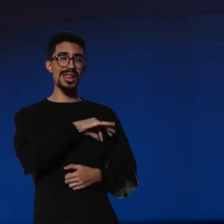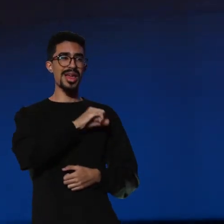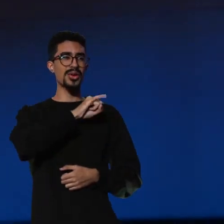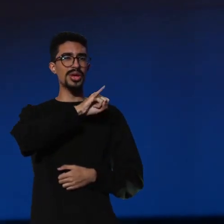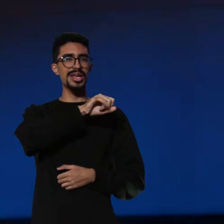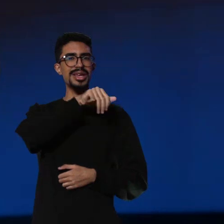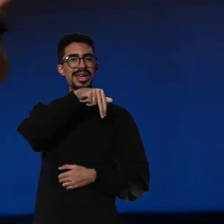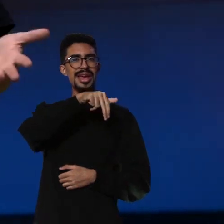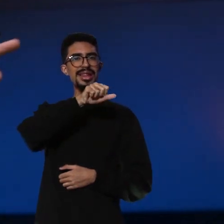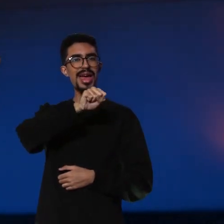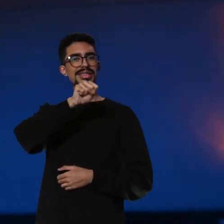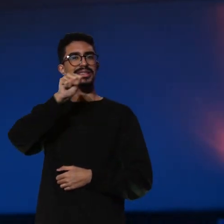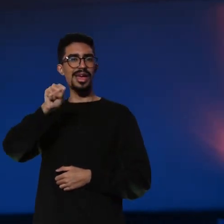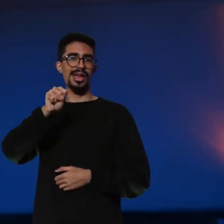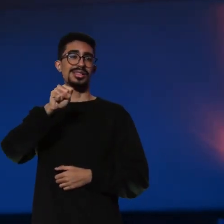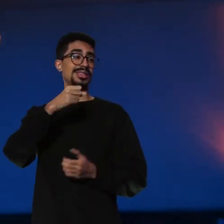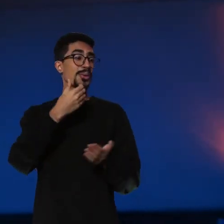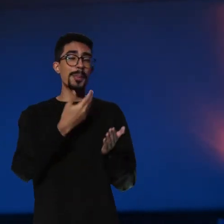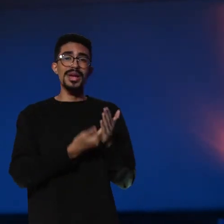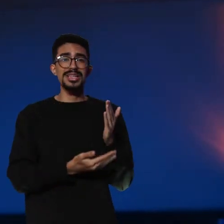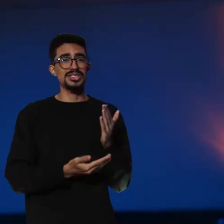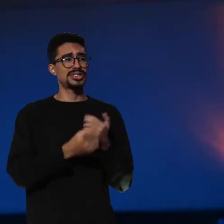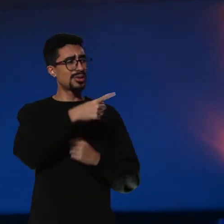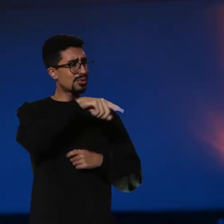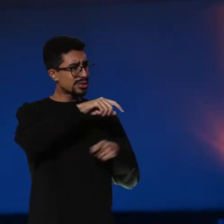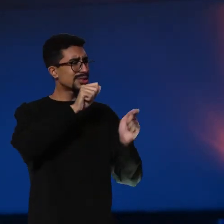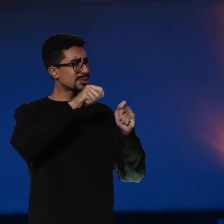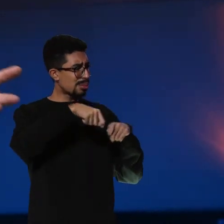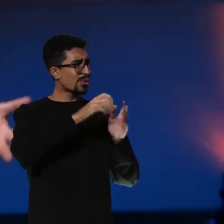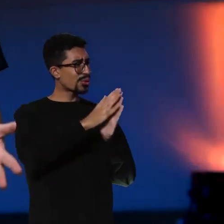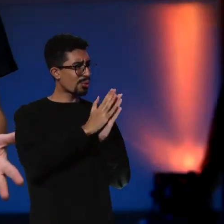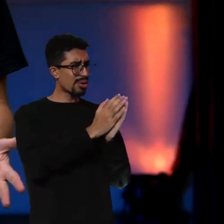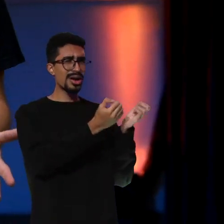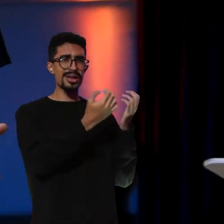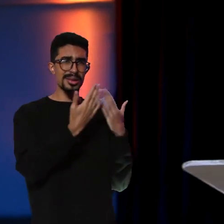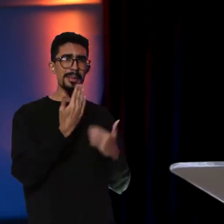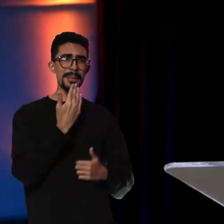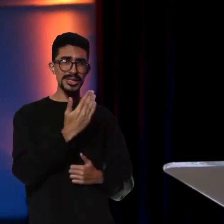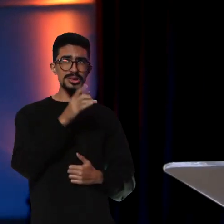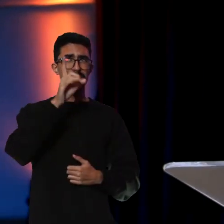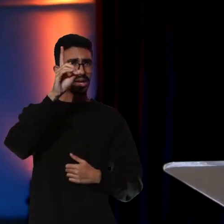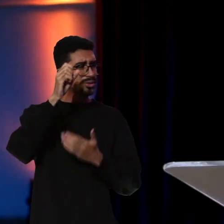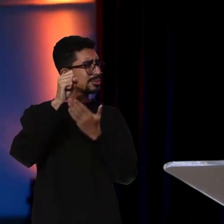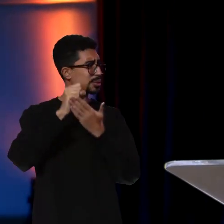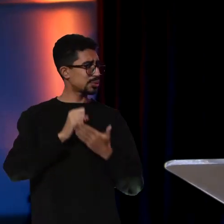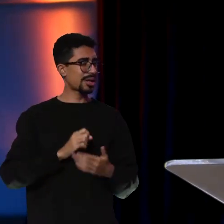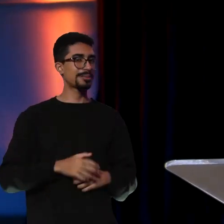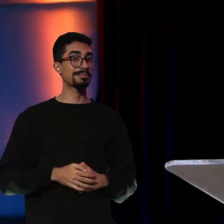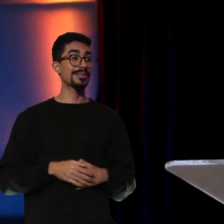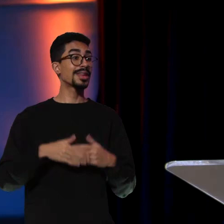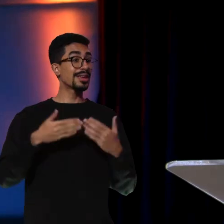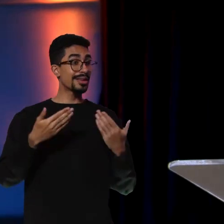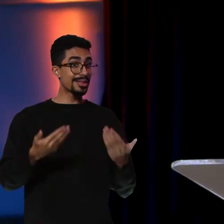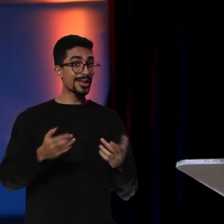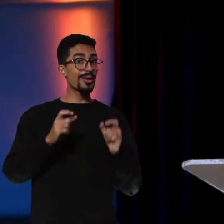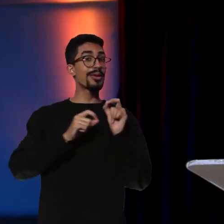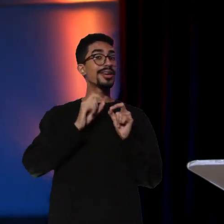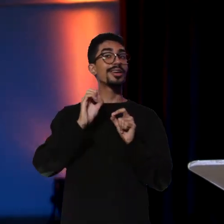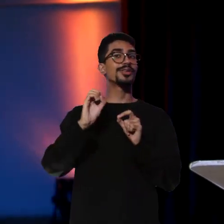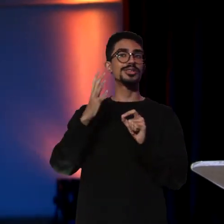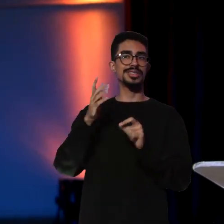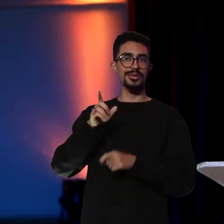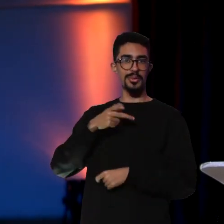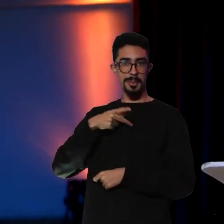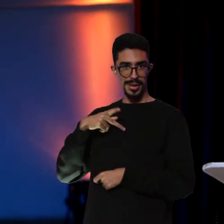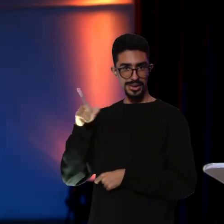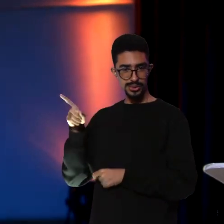orassem por mim, porque eu estou desesperado. Se eu não tivesse benefício, eu não sei o que eu vou fazer na minha vida. Nós paramos tudo, oramos com ela e ela foi para a casa